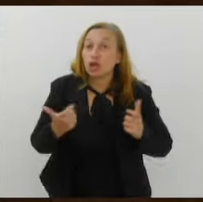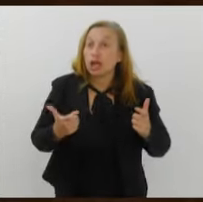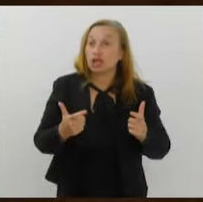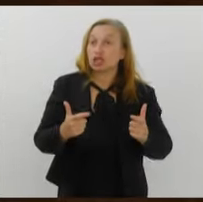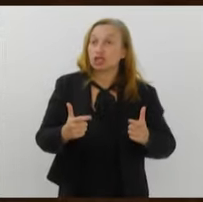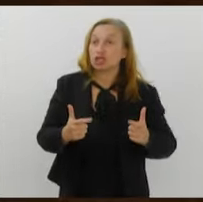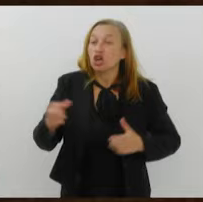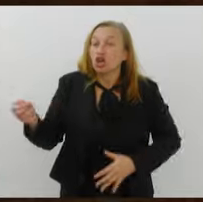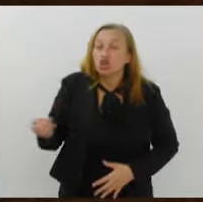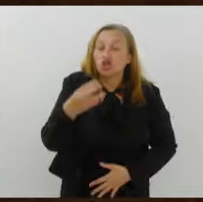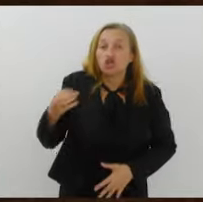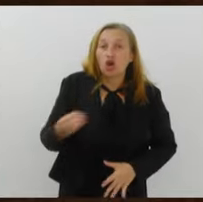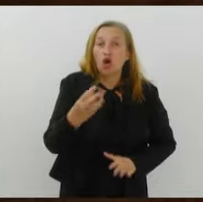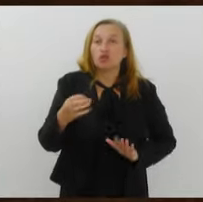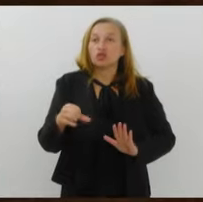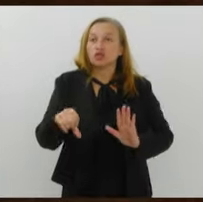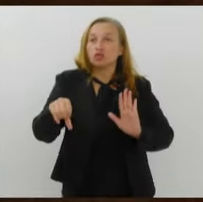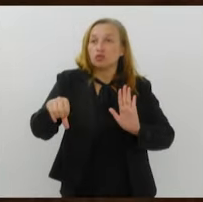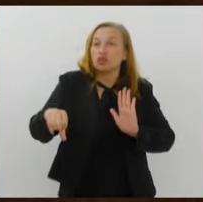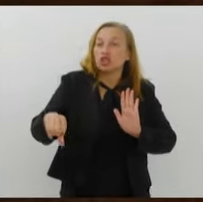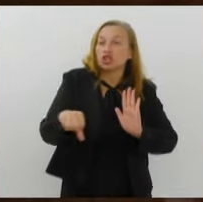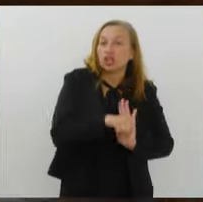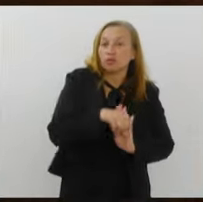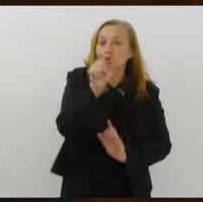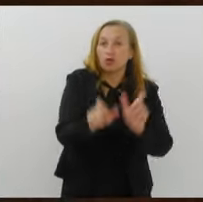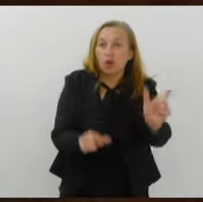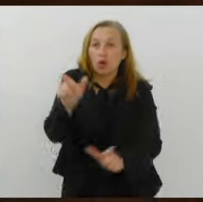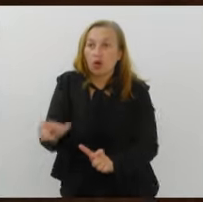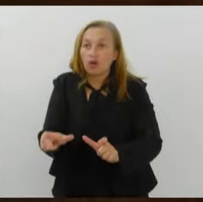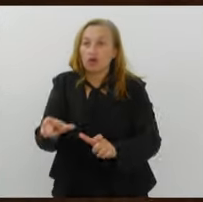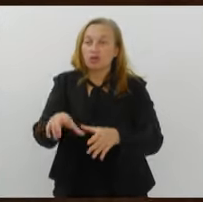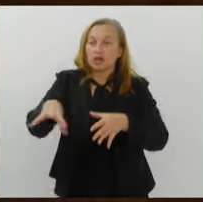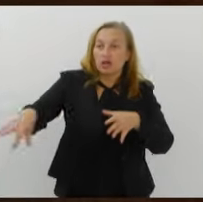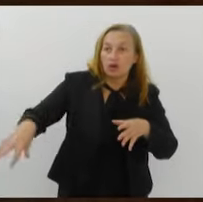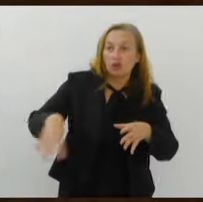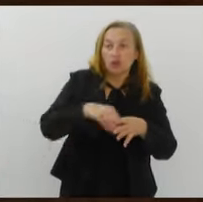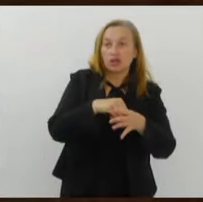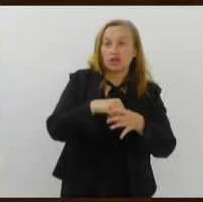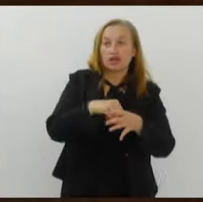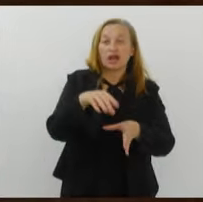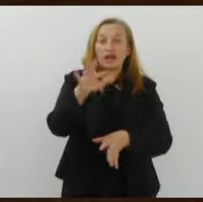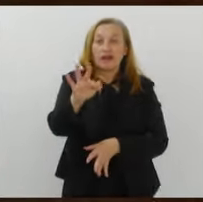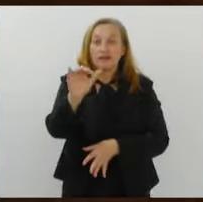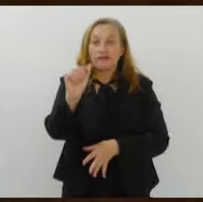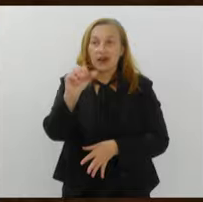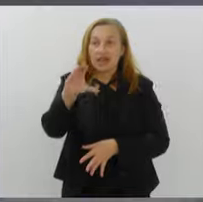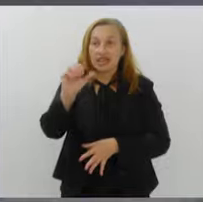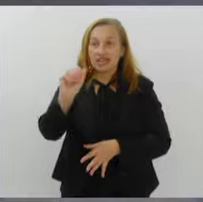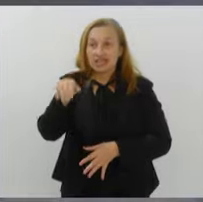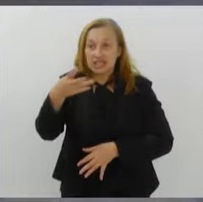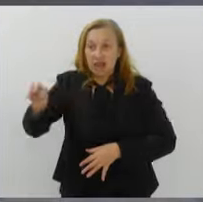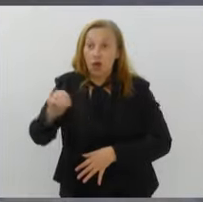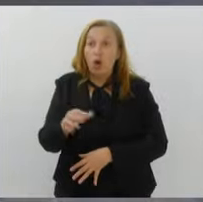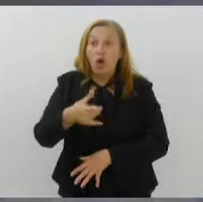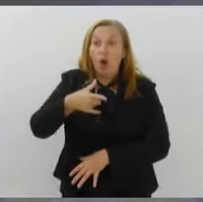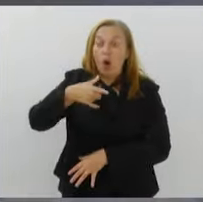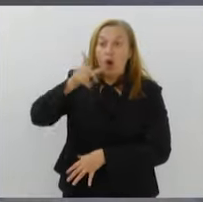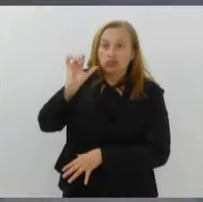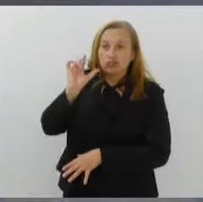de novos criminosos para as facções existentes. E houve uma explosão